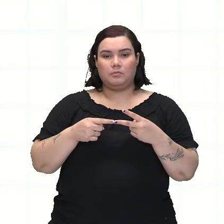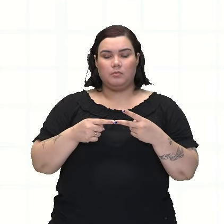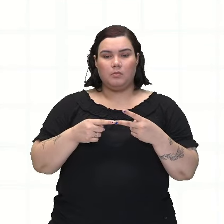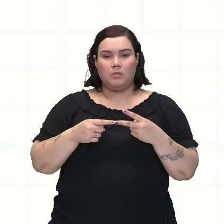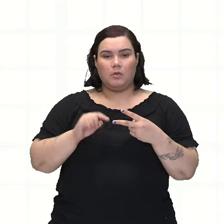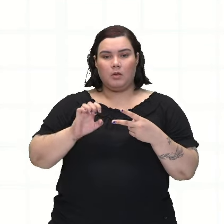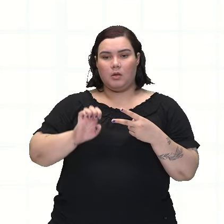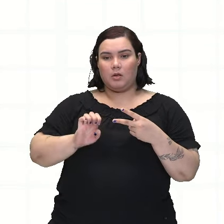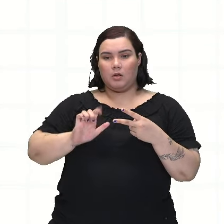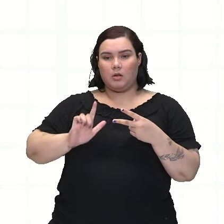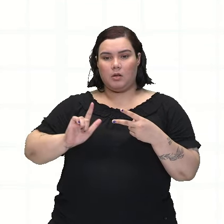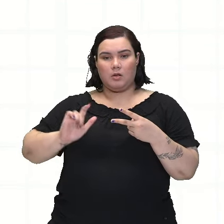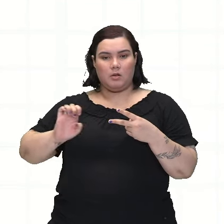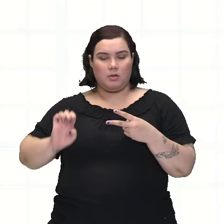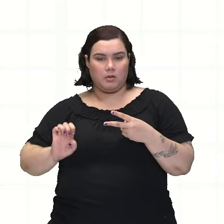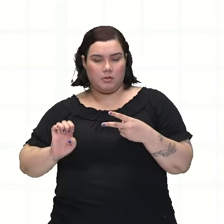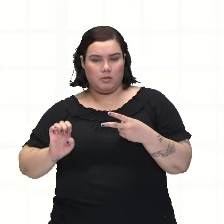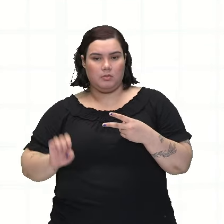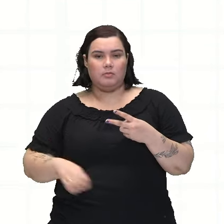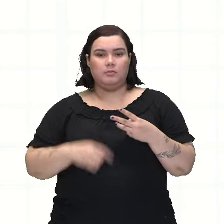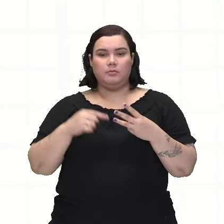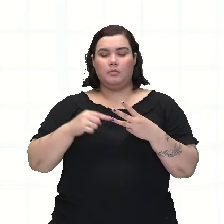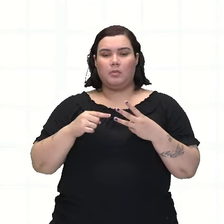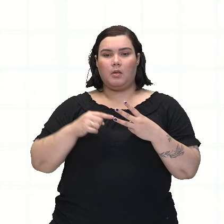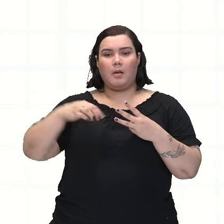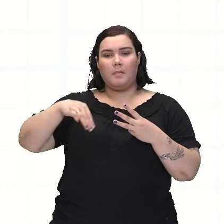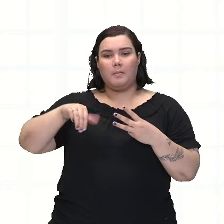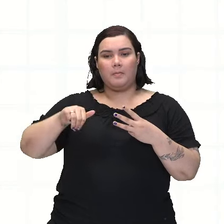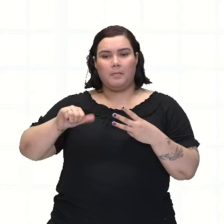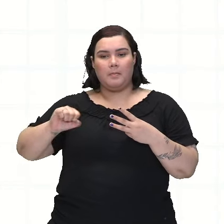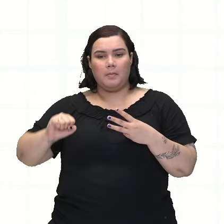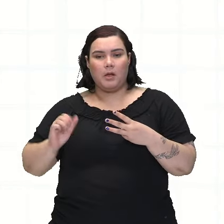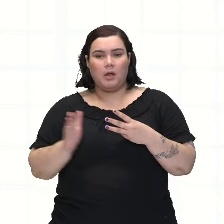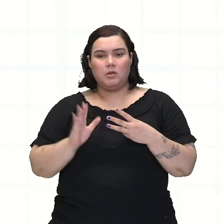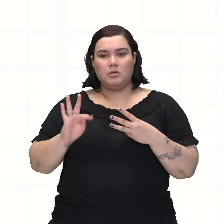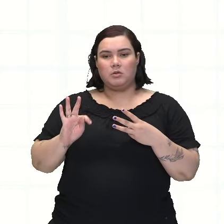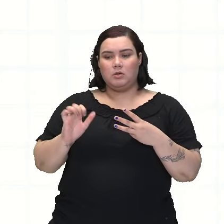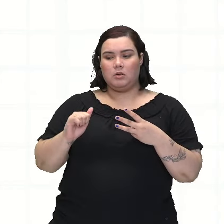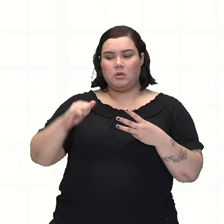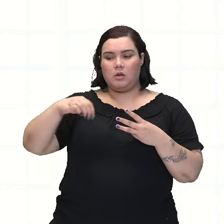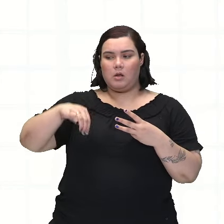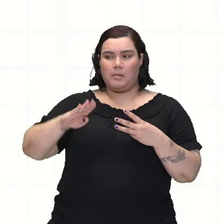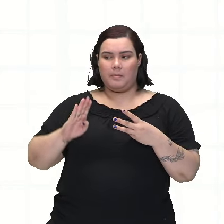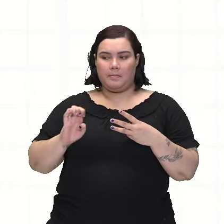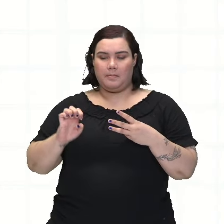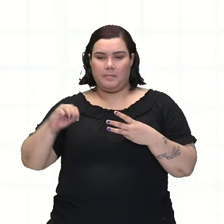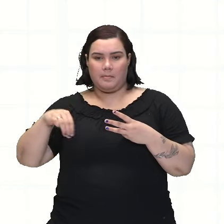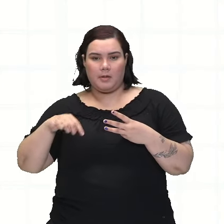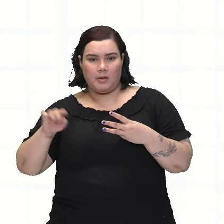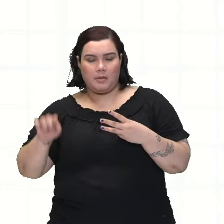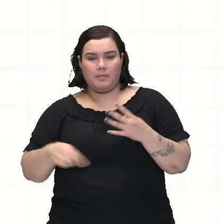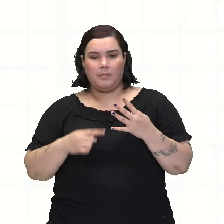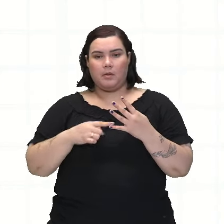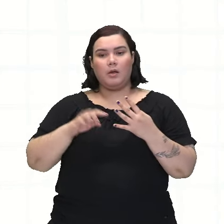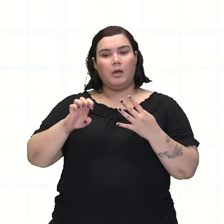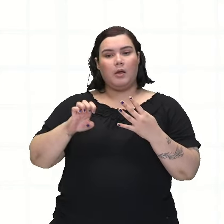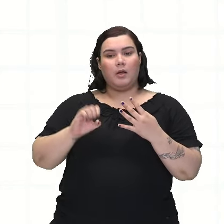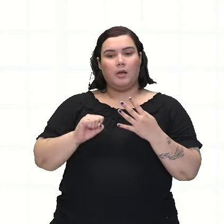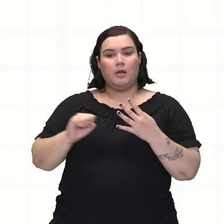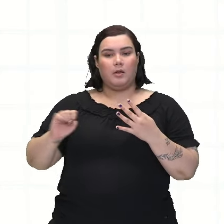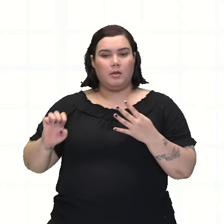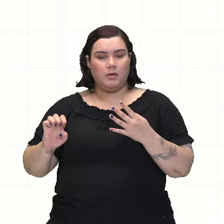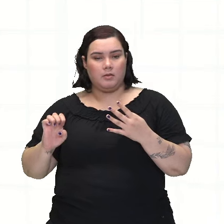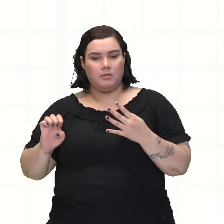a palavra ele destacada, mas também esse.